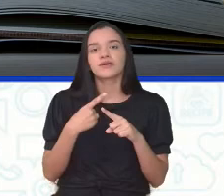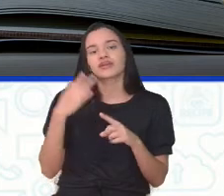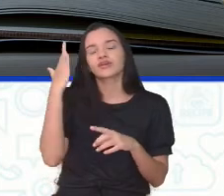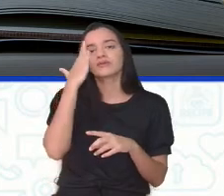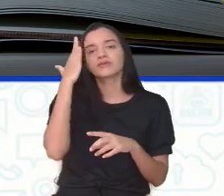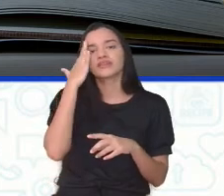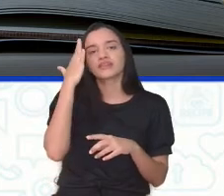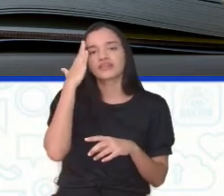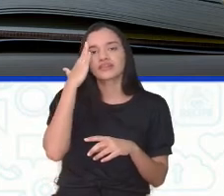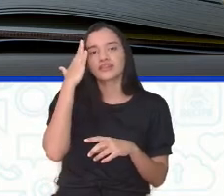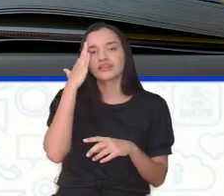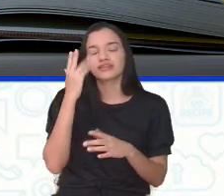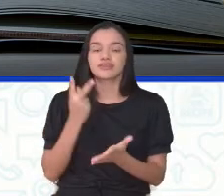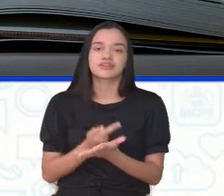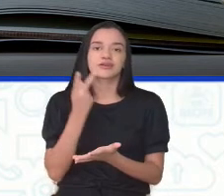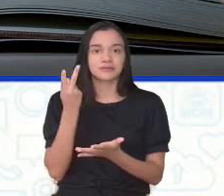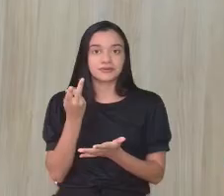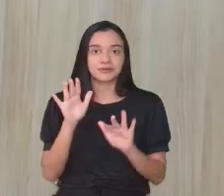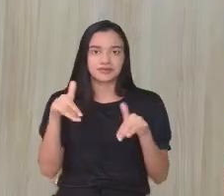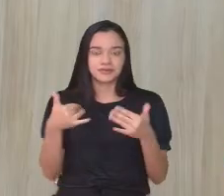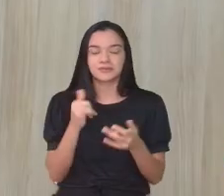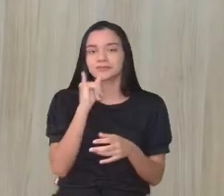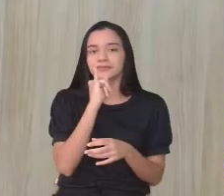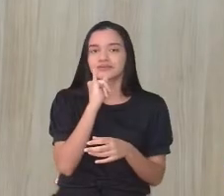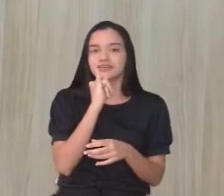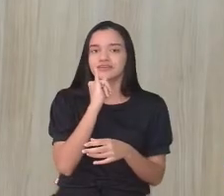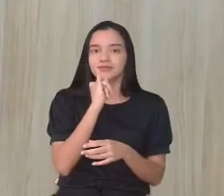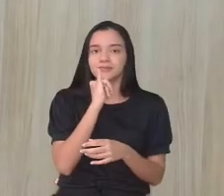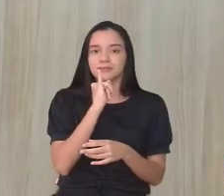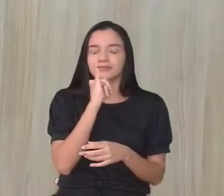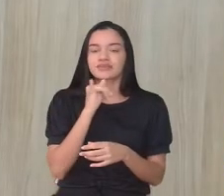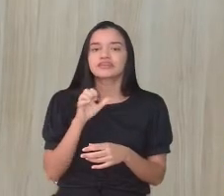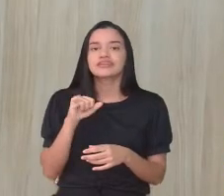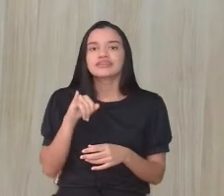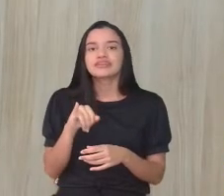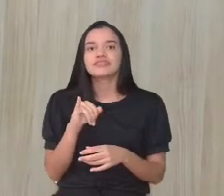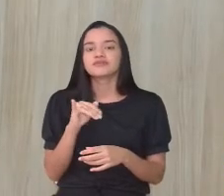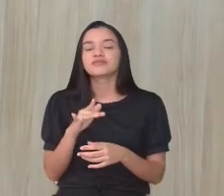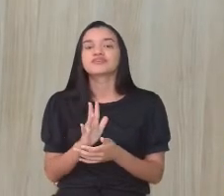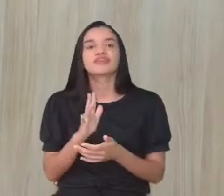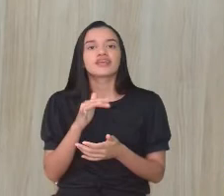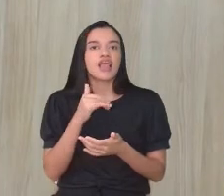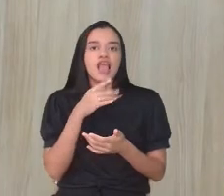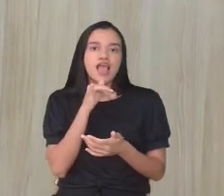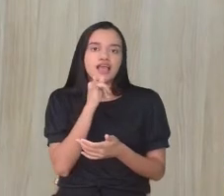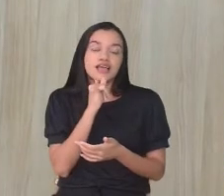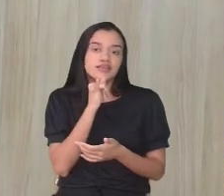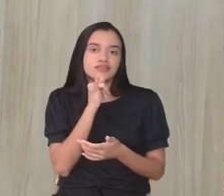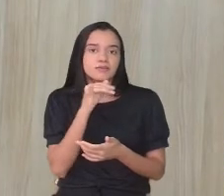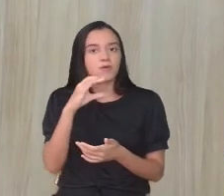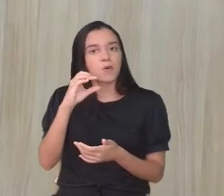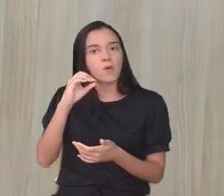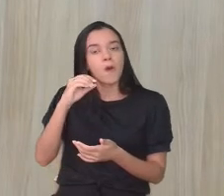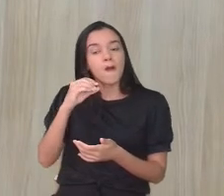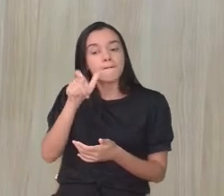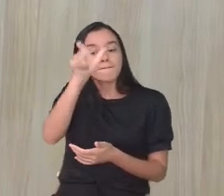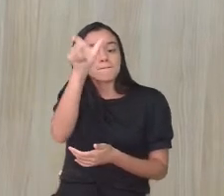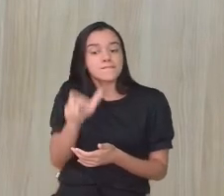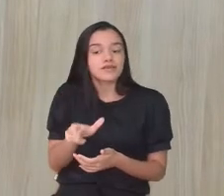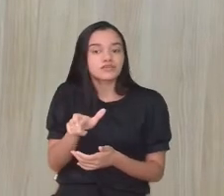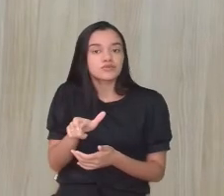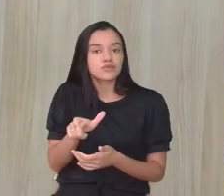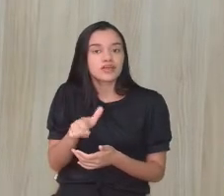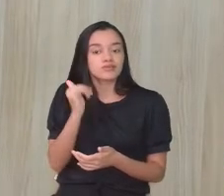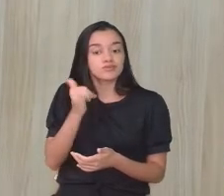entende aquilo que está acontecendo. Então, por exemplo, se eu não fosse um narrador onisciente, fosse um narrador personagem, e fosse